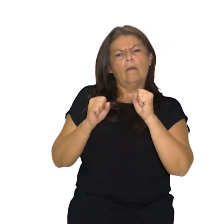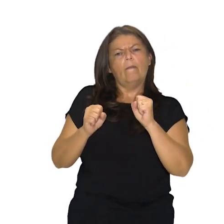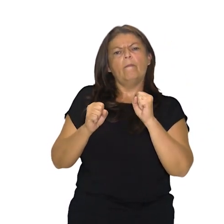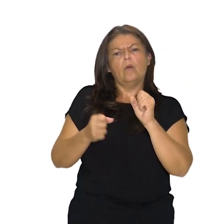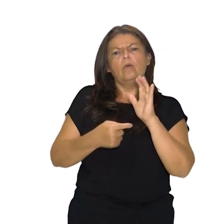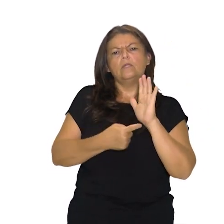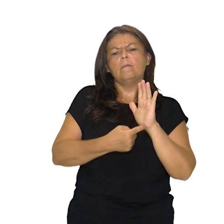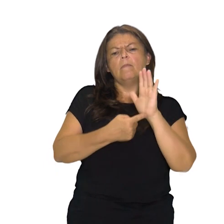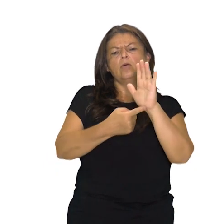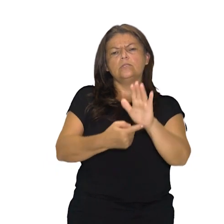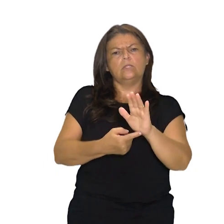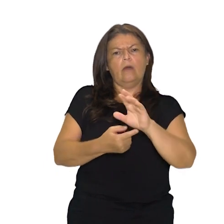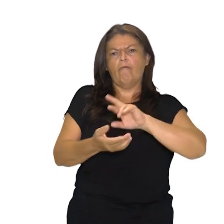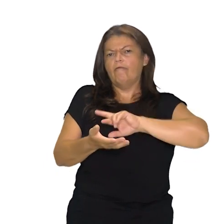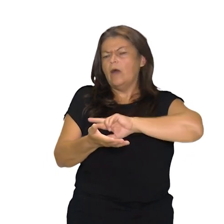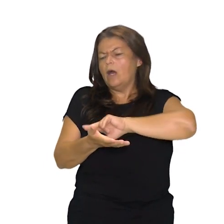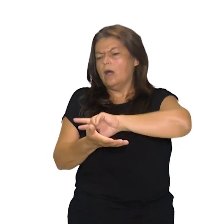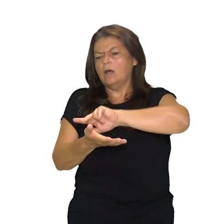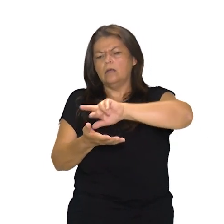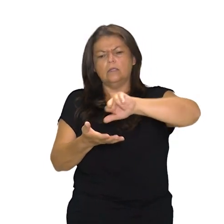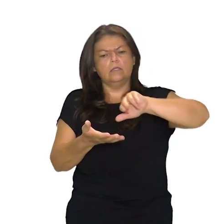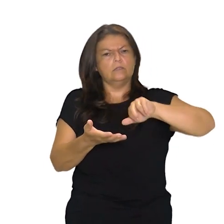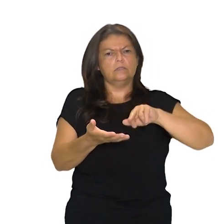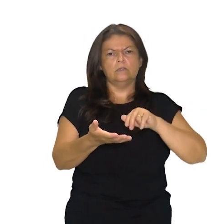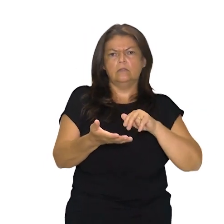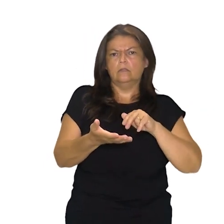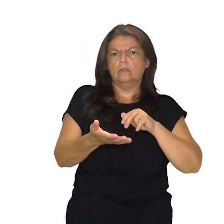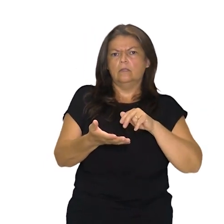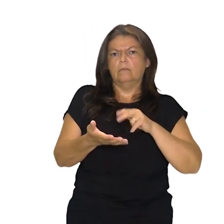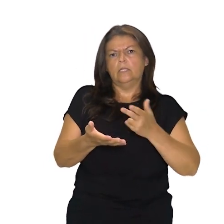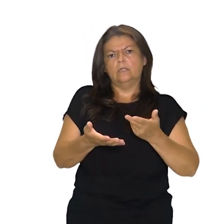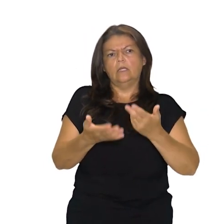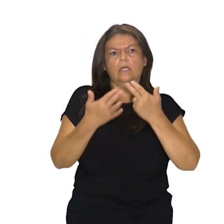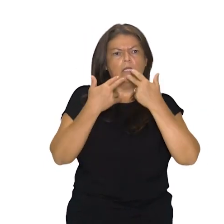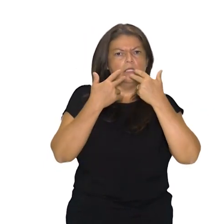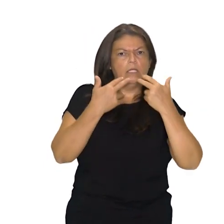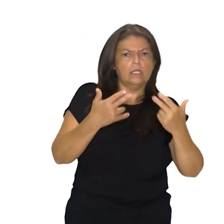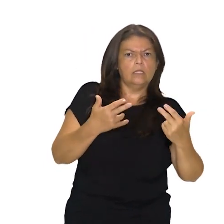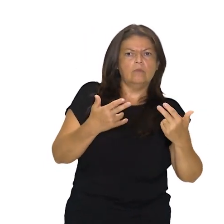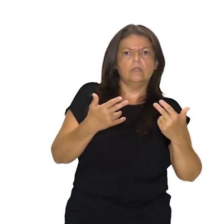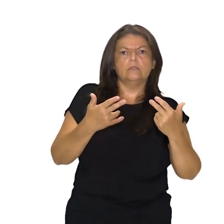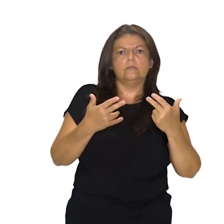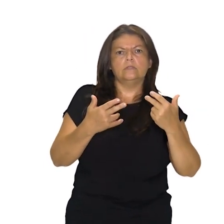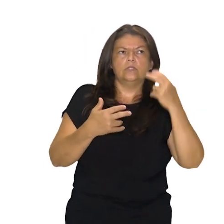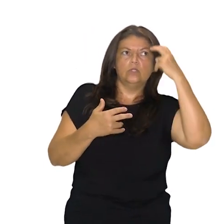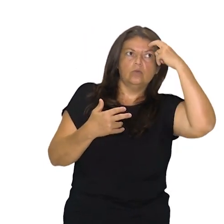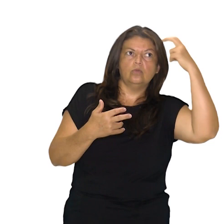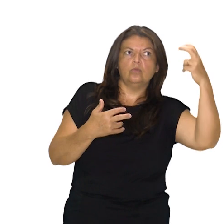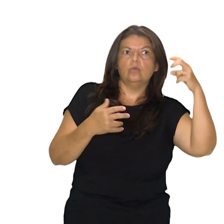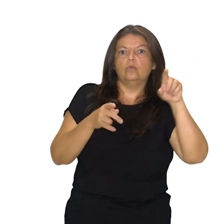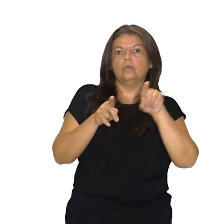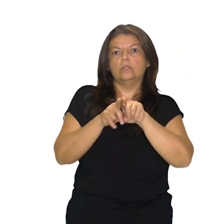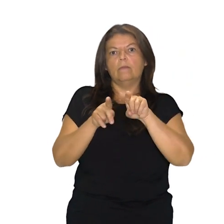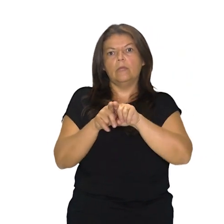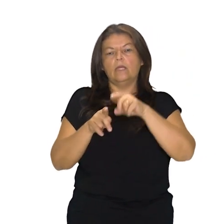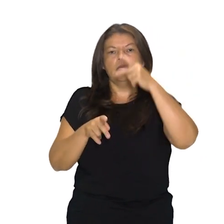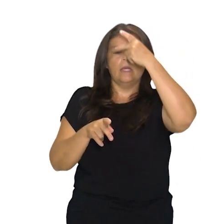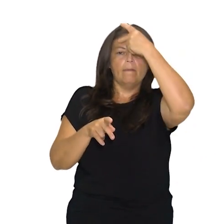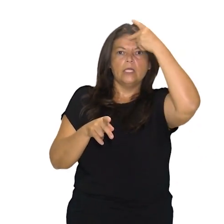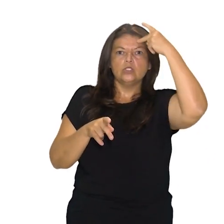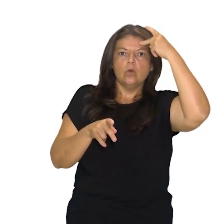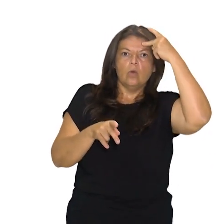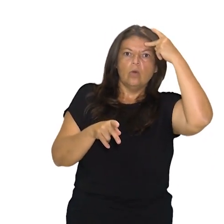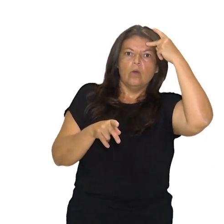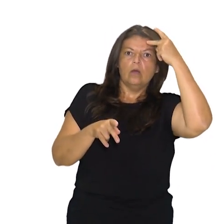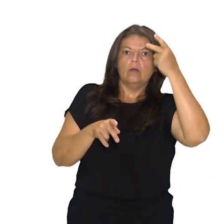apresentar variação de acordo com a profissão das pessoas, certo? Os interesses dessas pessoas, e eu